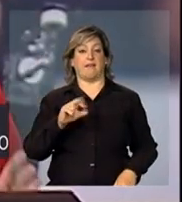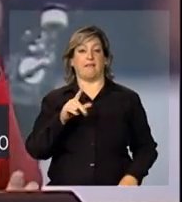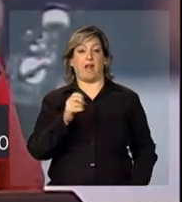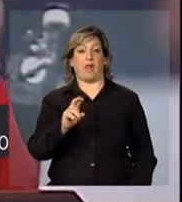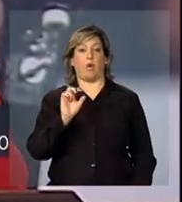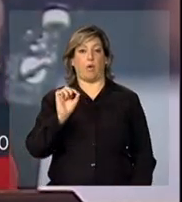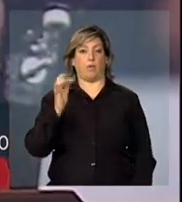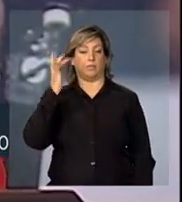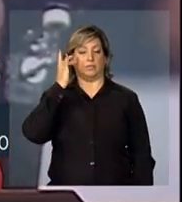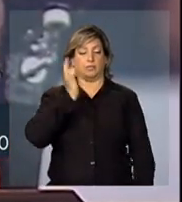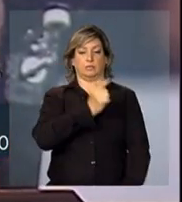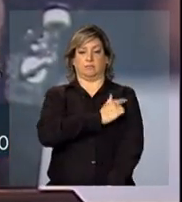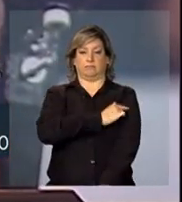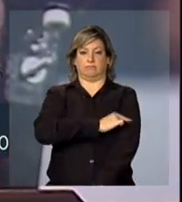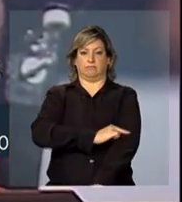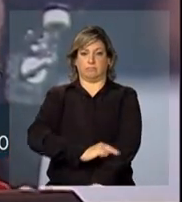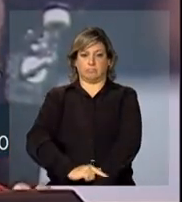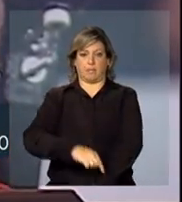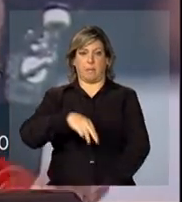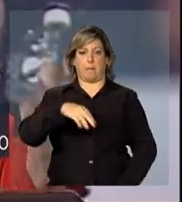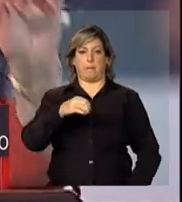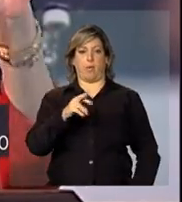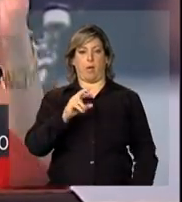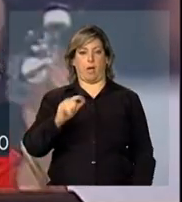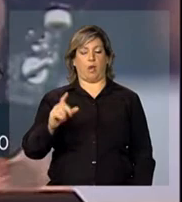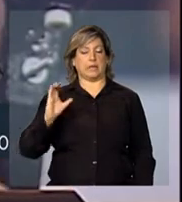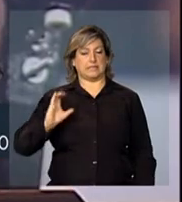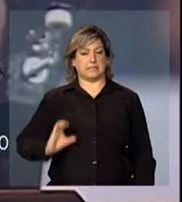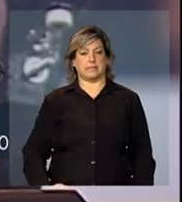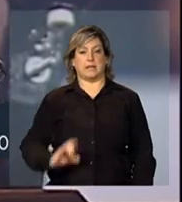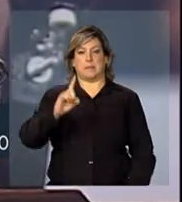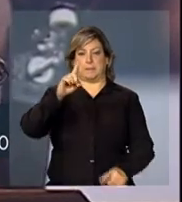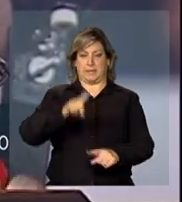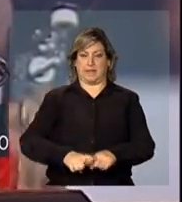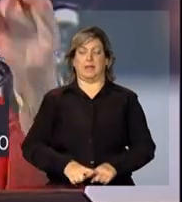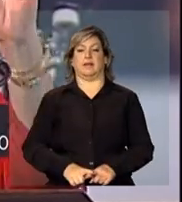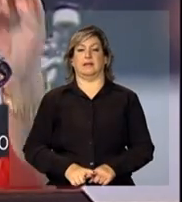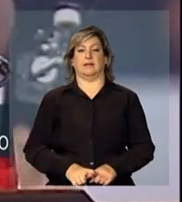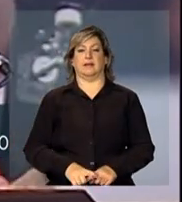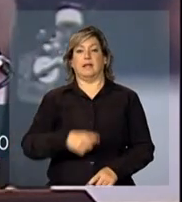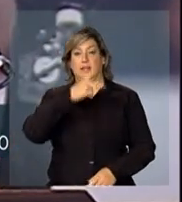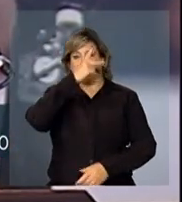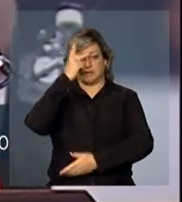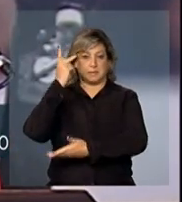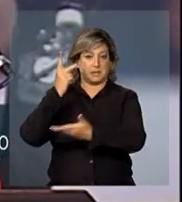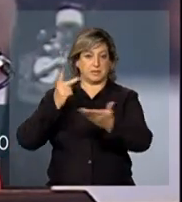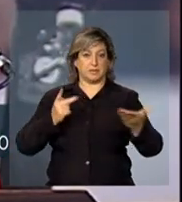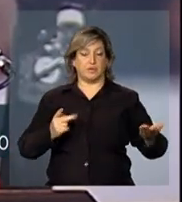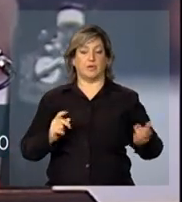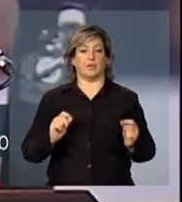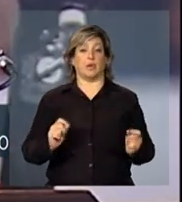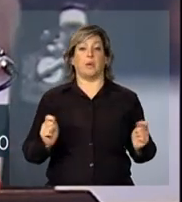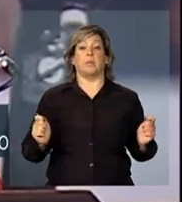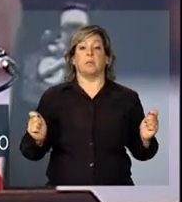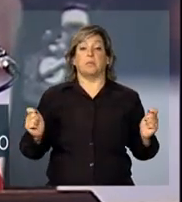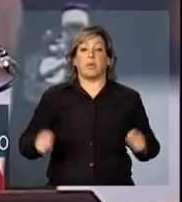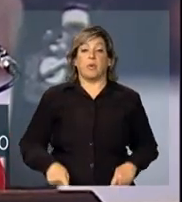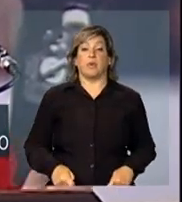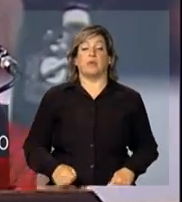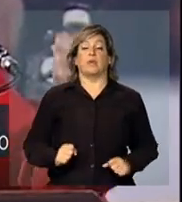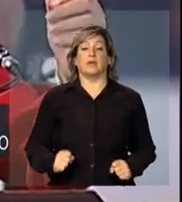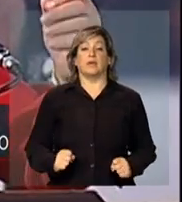moral que é o valor da Cidadania plena das pessoas podendo